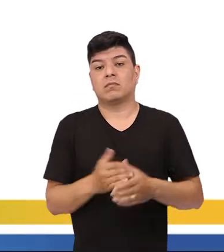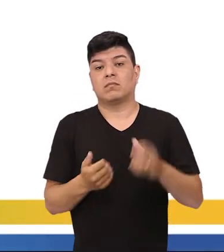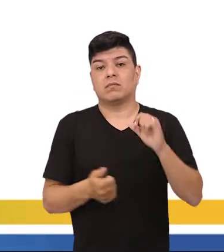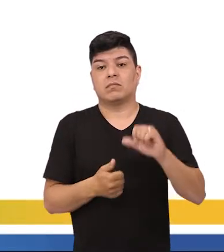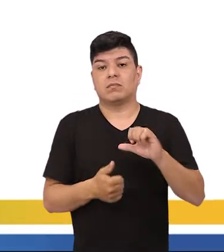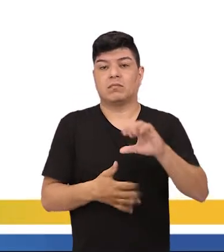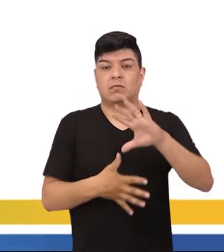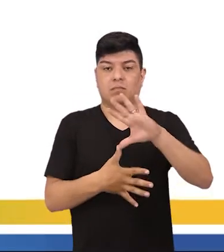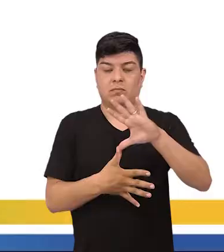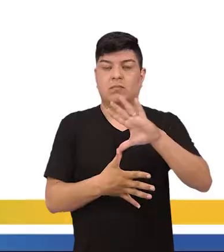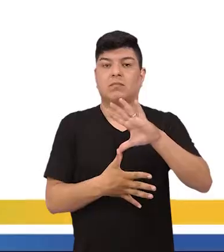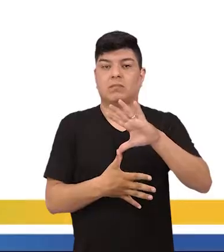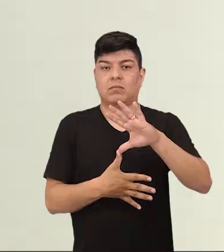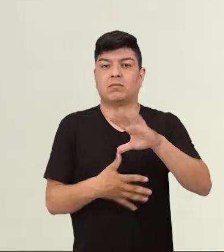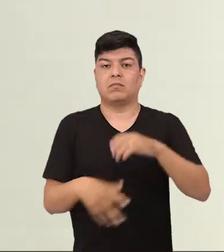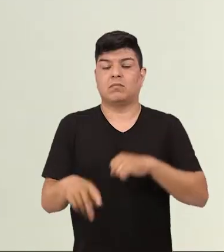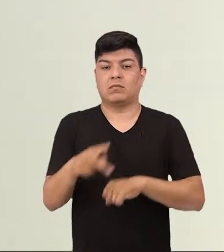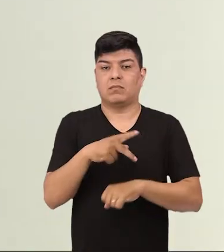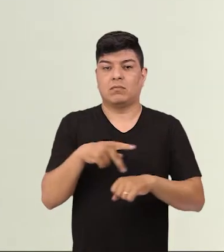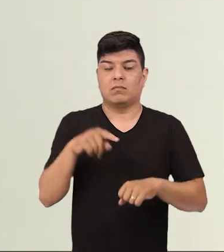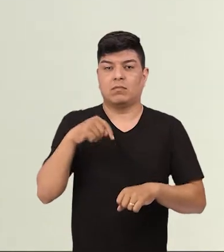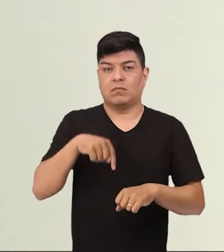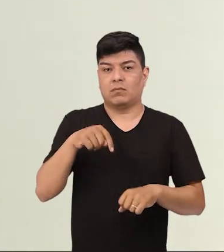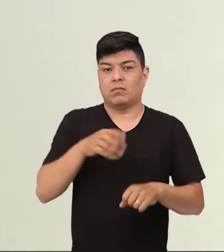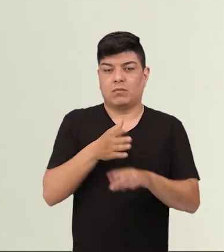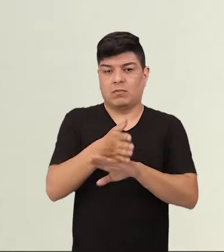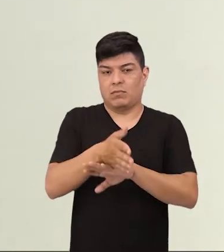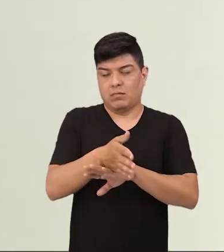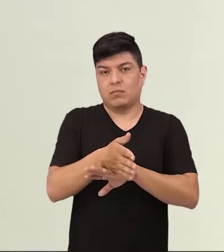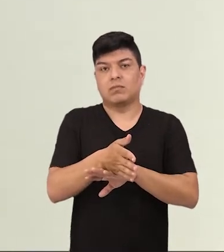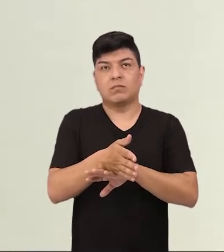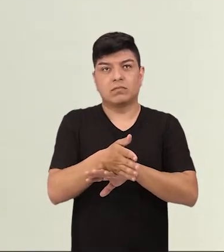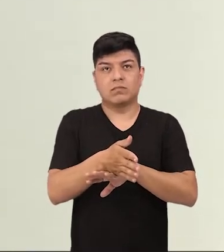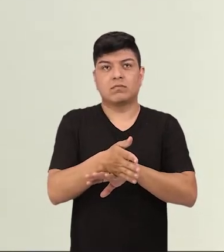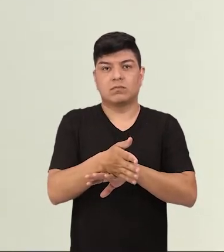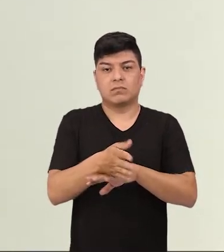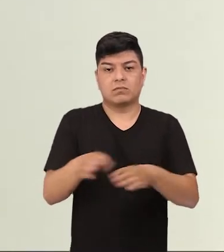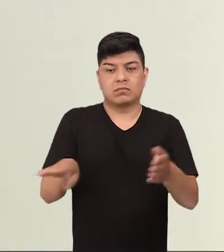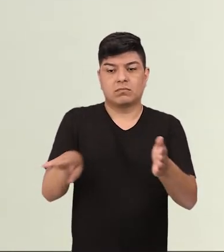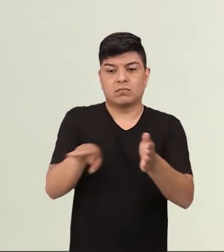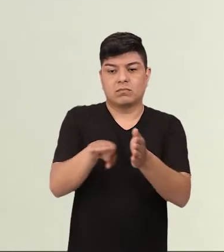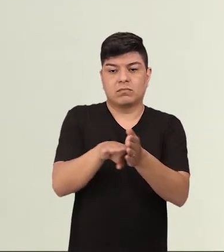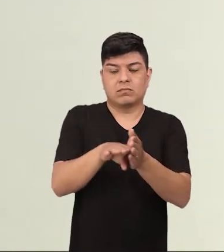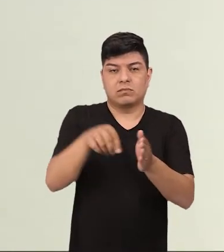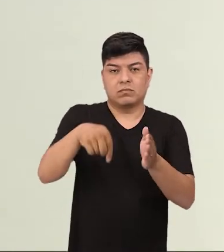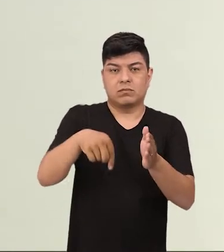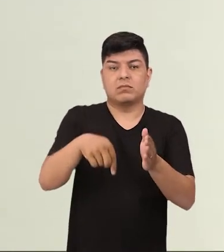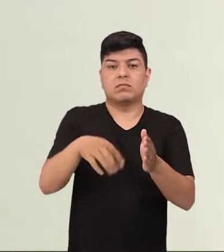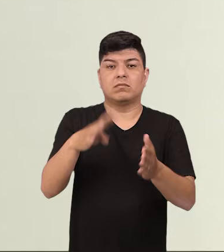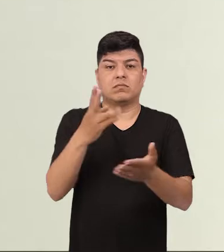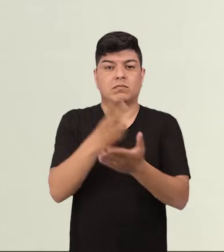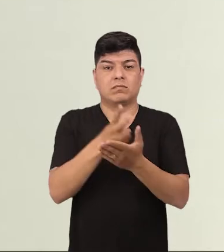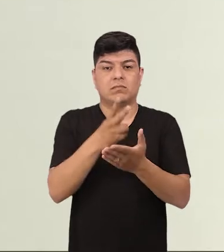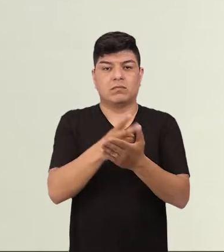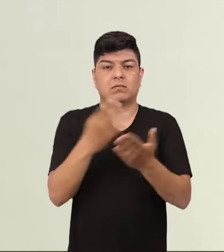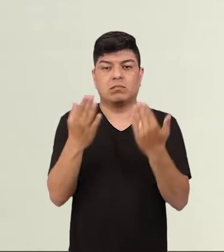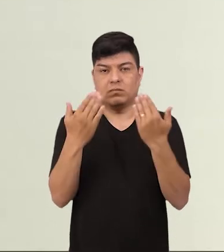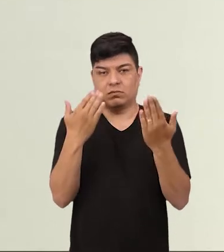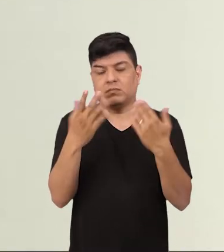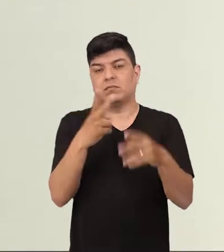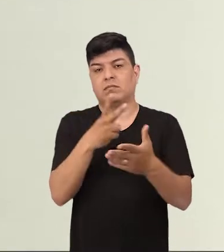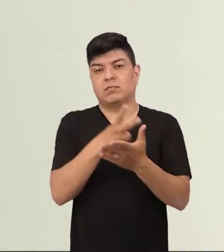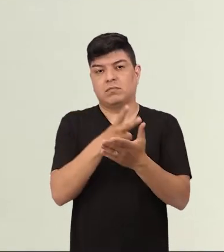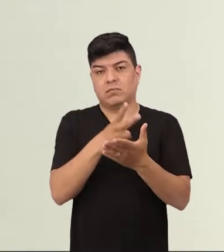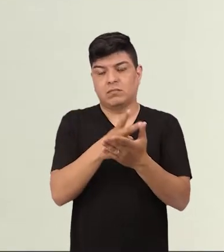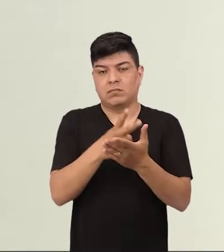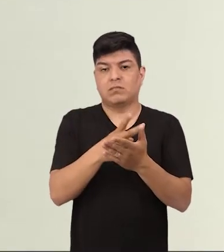né? Nosso continente aí que foi invadido, né? Chegaram no continente. A gente sempre discute muito isso, né?